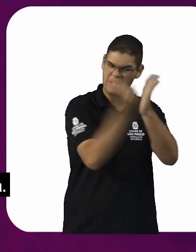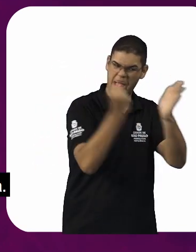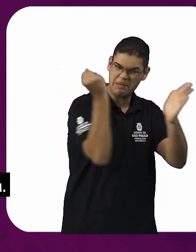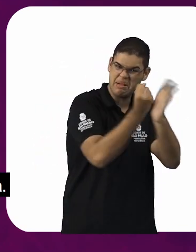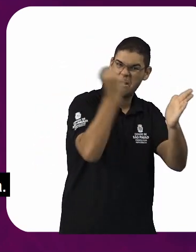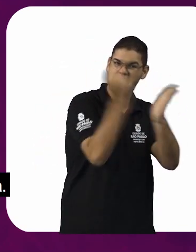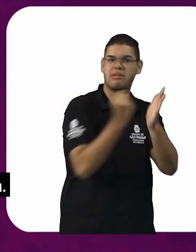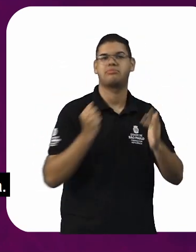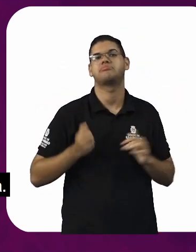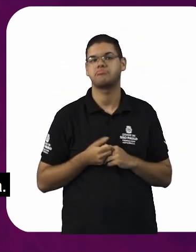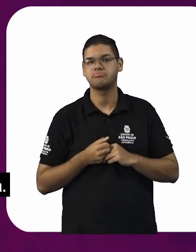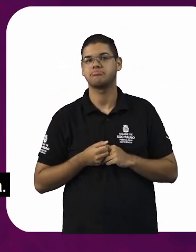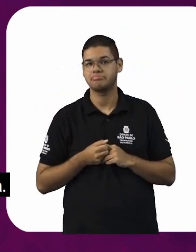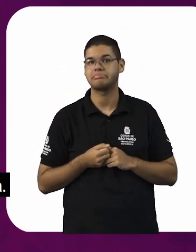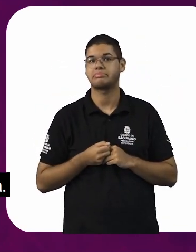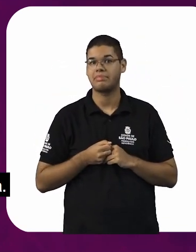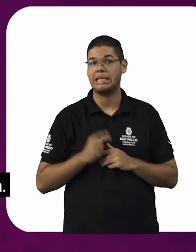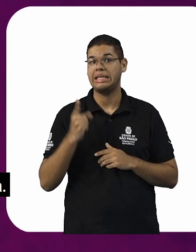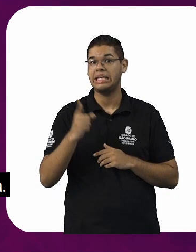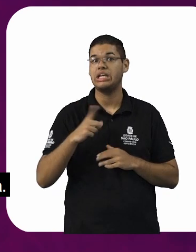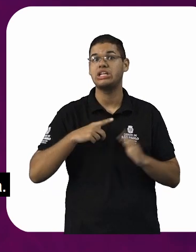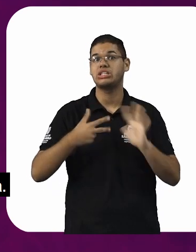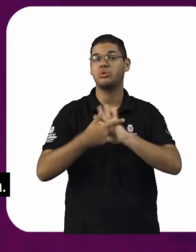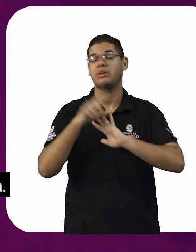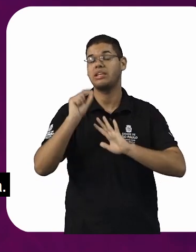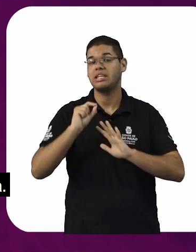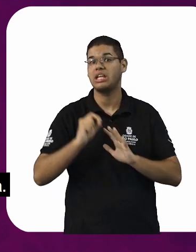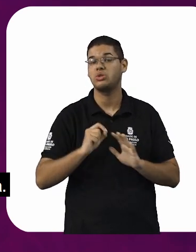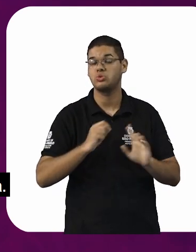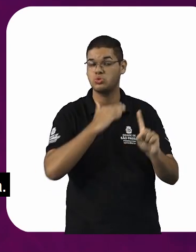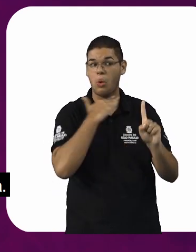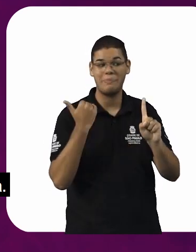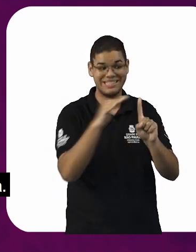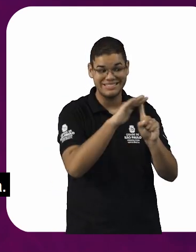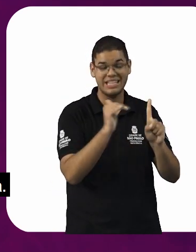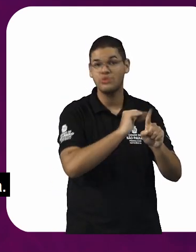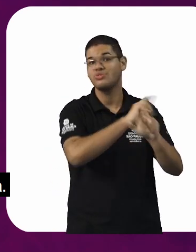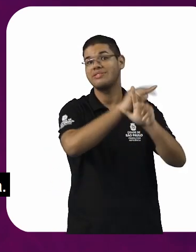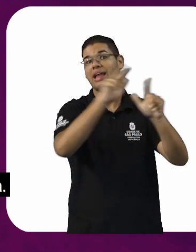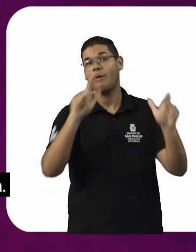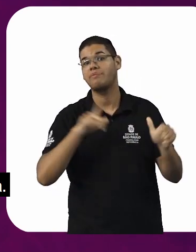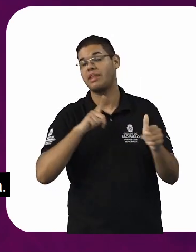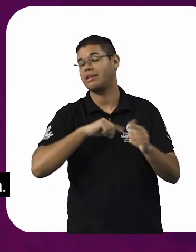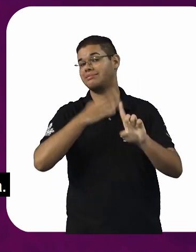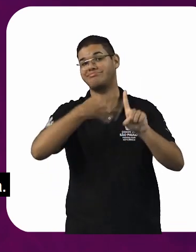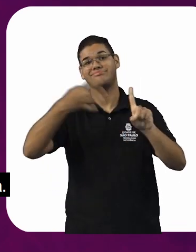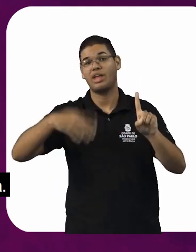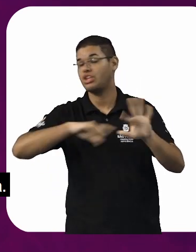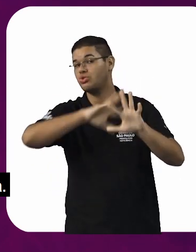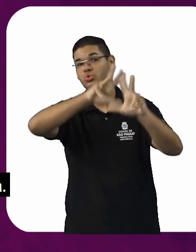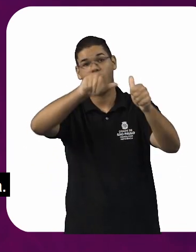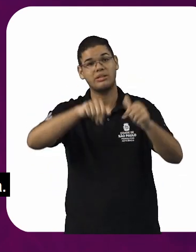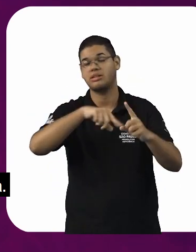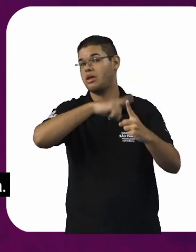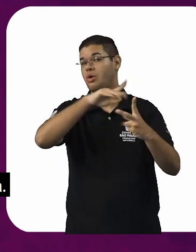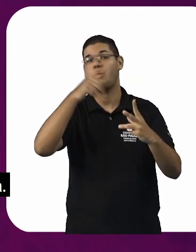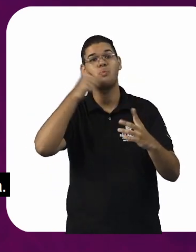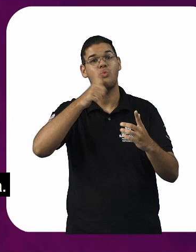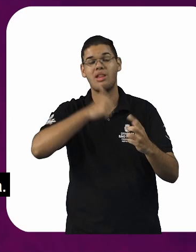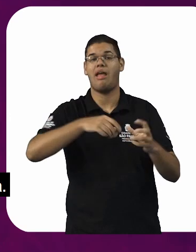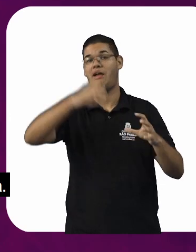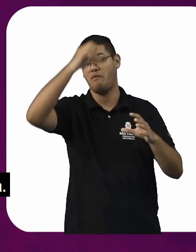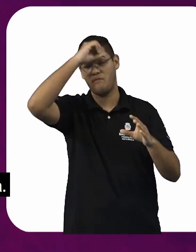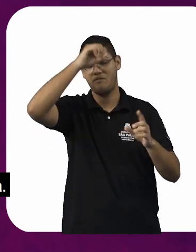geral é dos homicídios em geral, que tem pessoas LGBTI+, negras, mulheres vítimas, né,